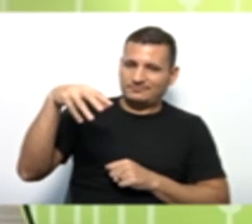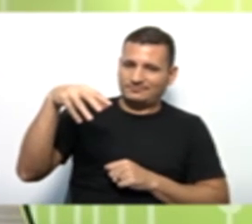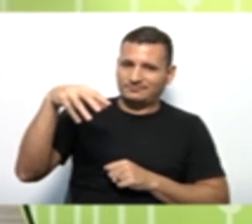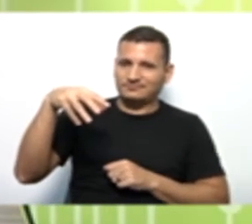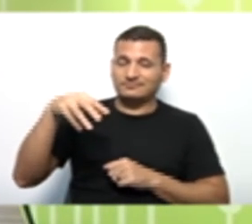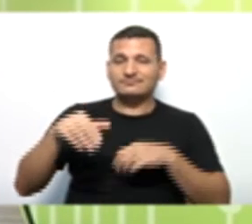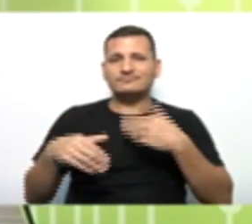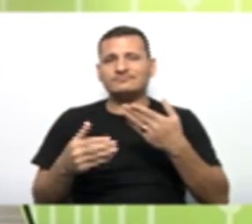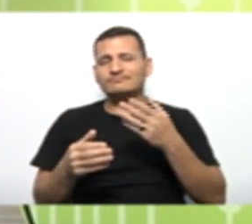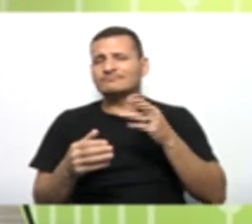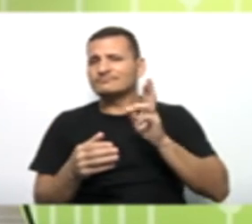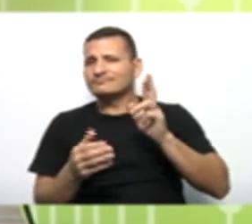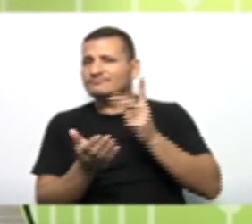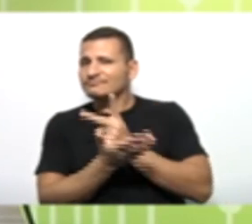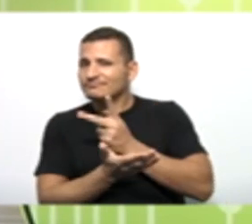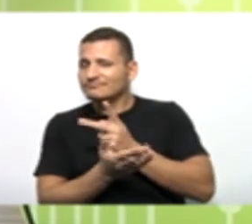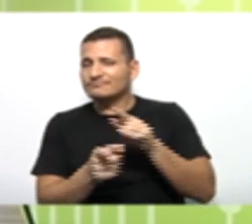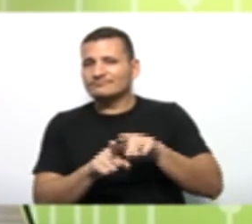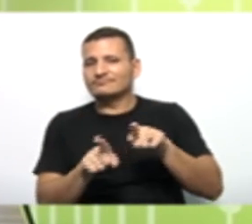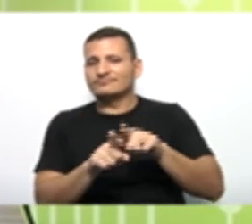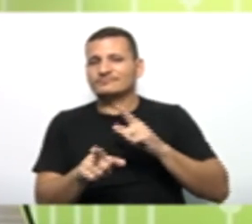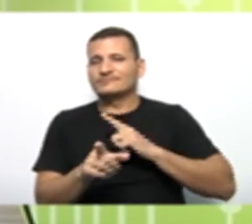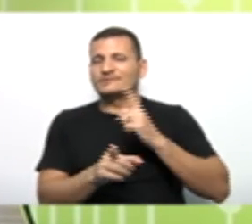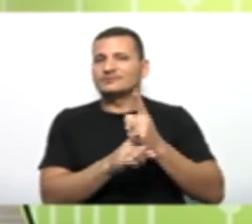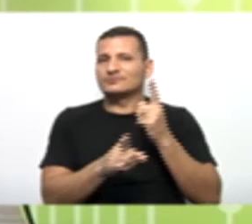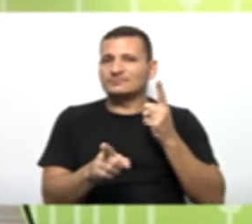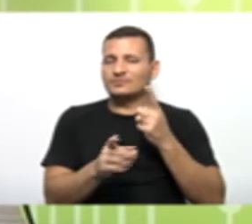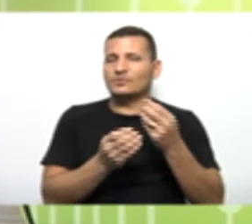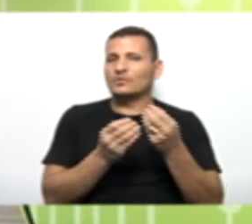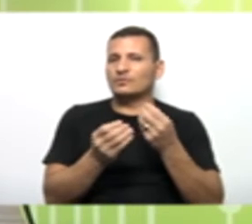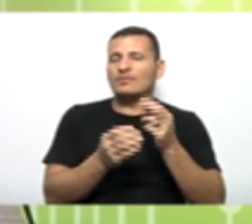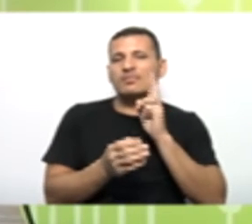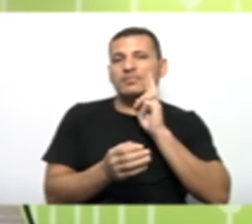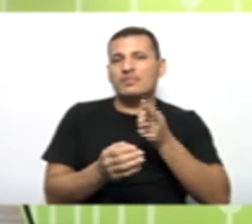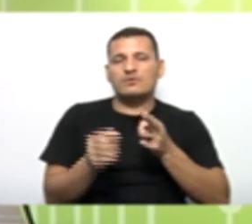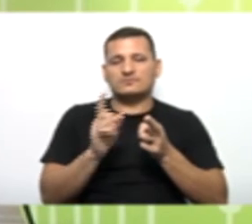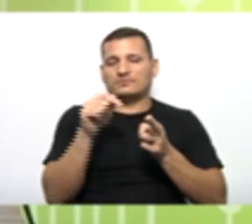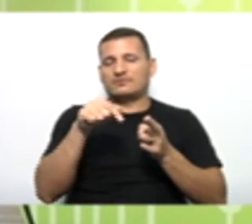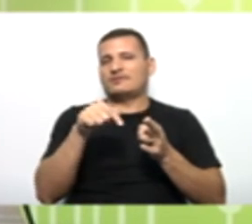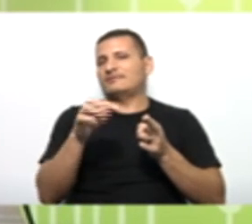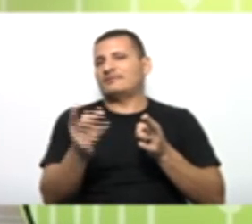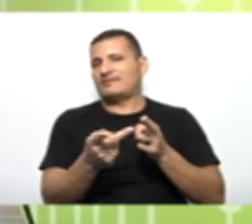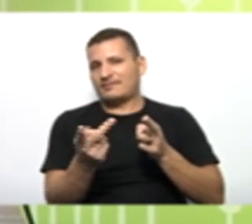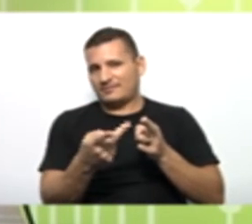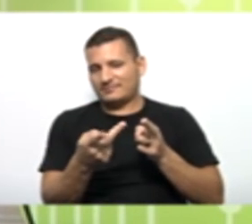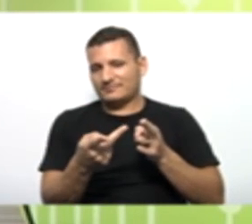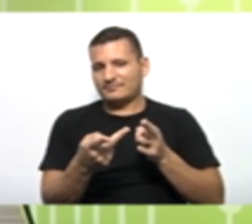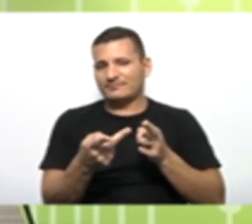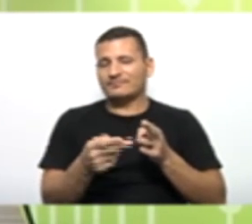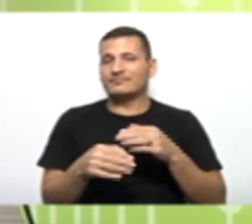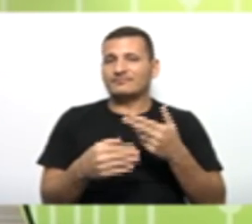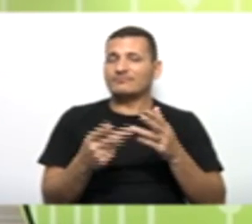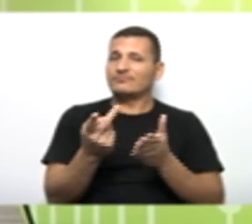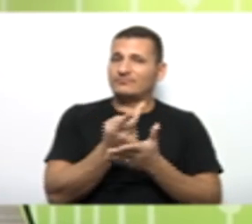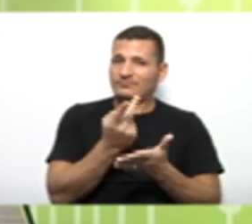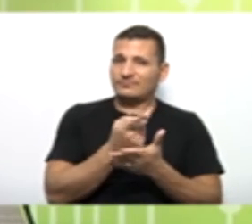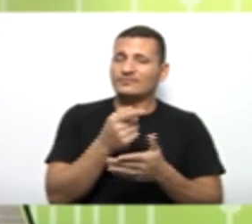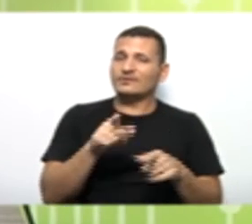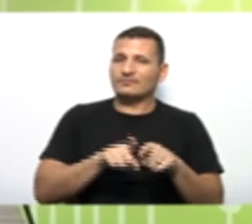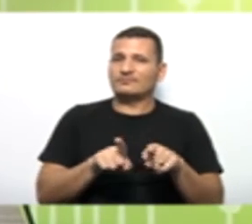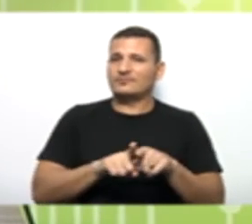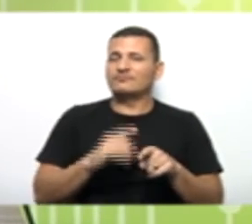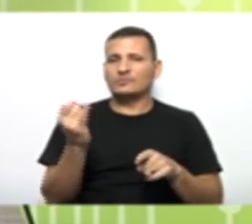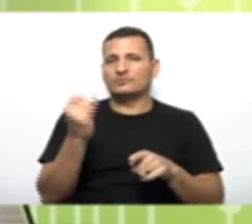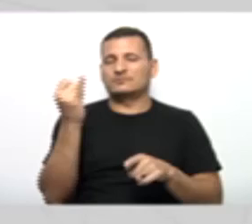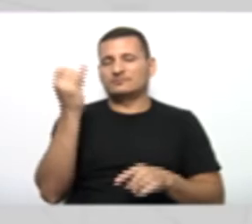quem errou também está descobrindo uma forma de não responder essa questão. Então, o erro também é útil para o